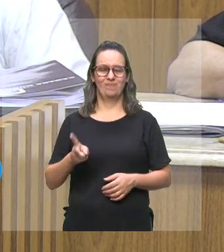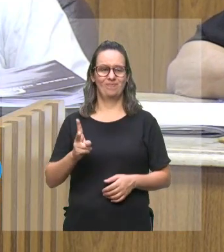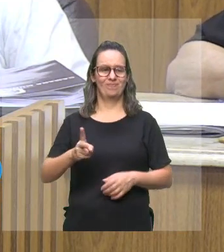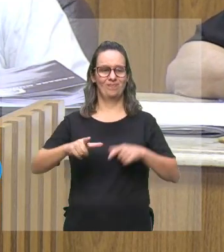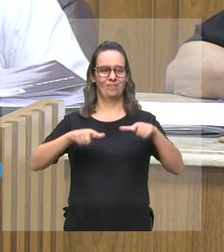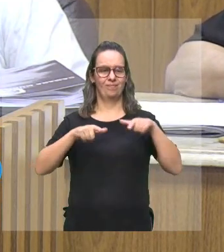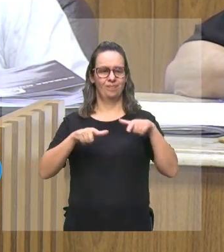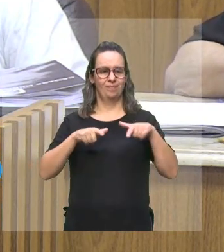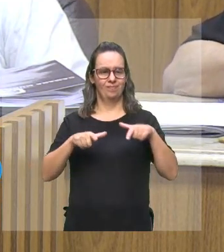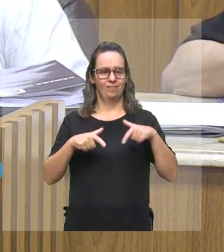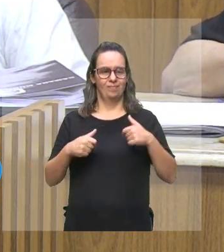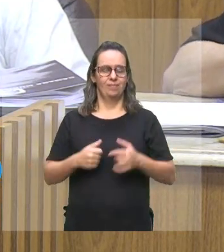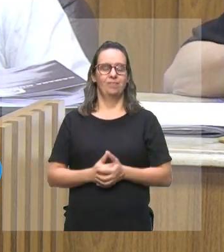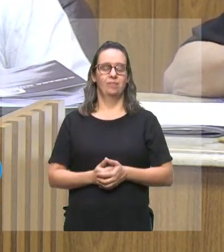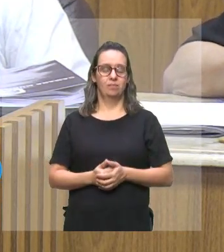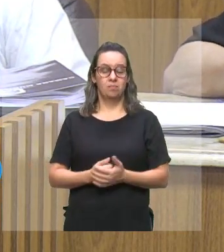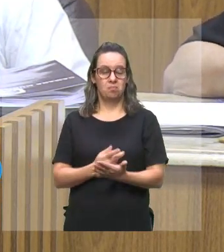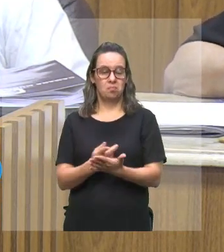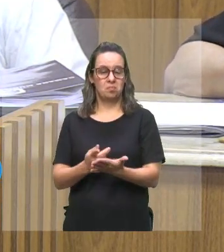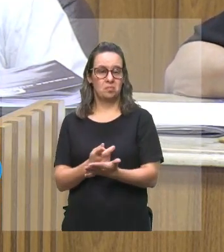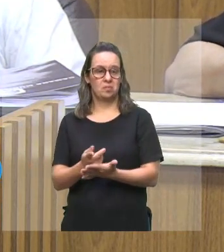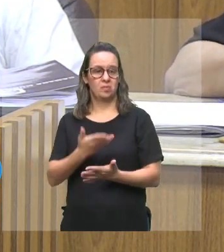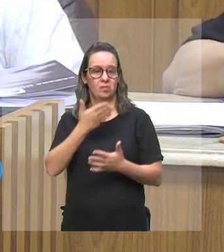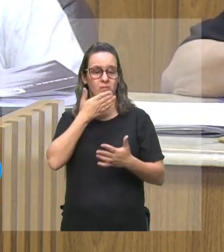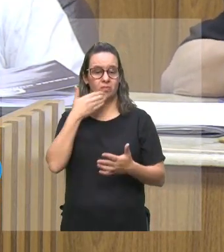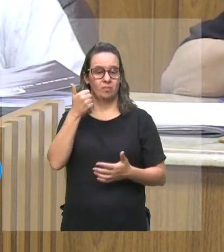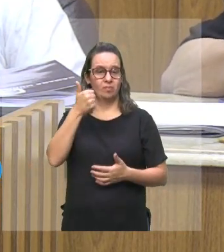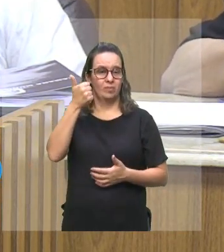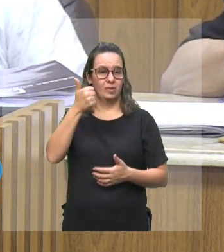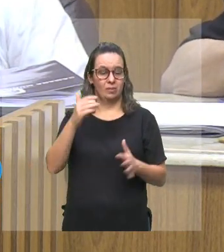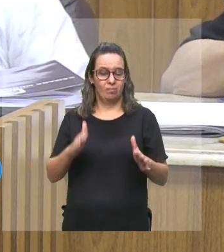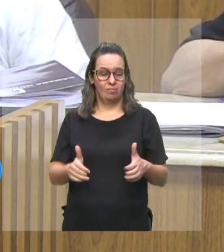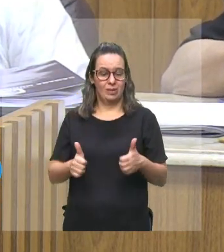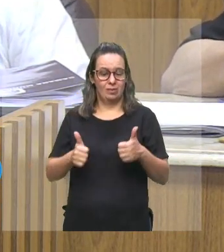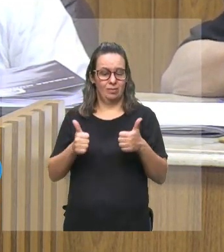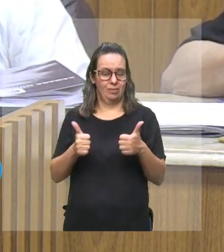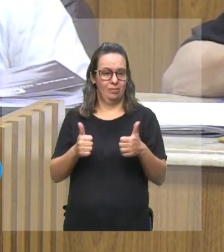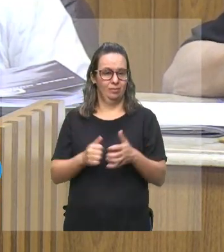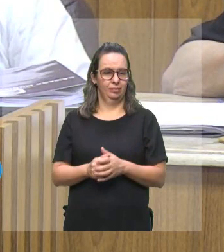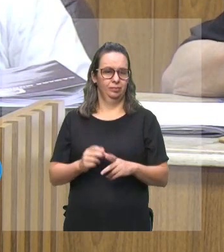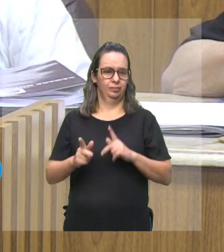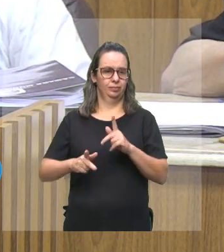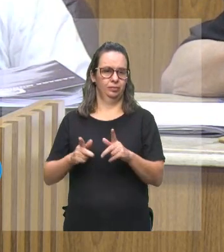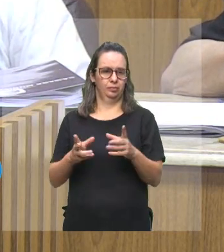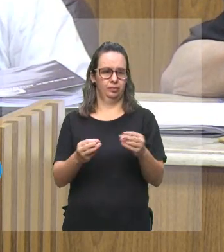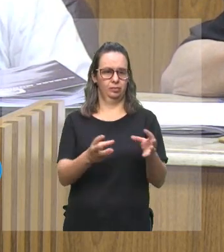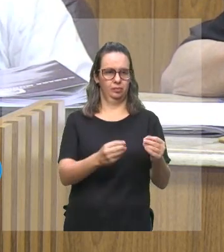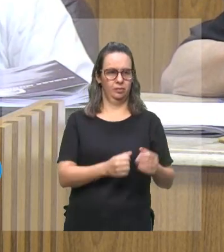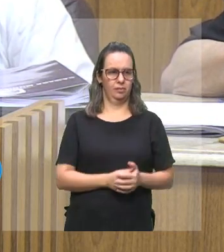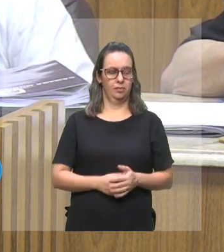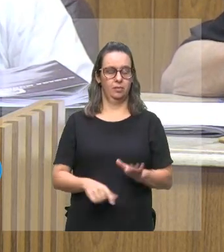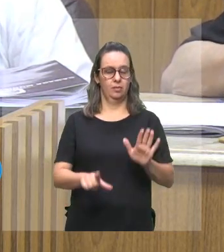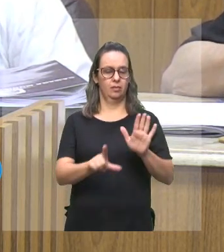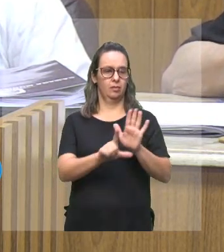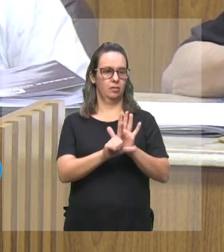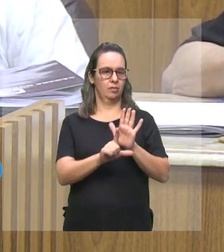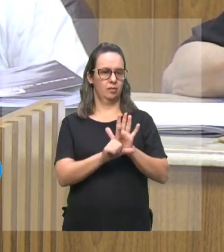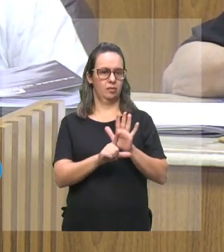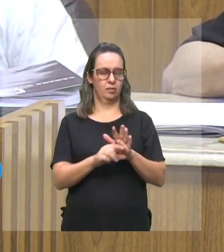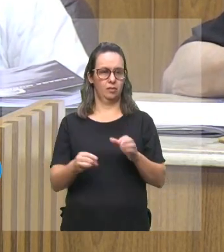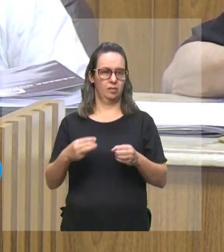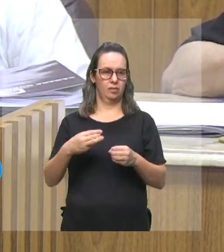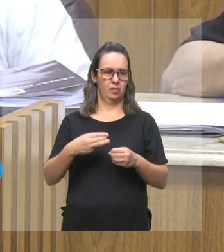na busca de melhorias para a população. A nossa lei orgânica, ela confere à Câmara Municipal lugar